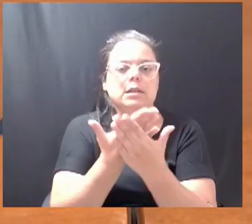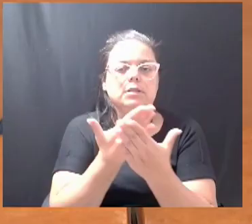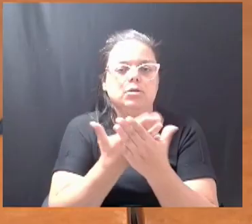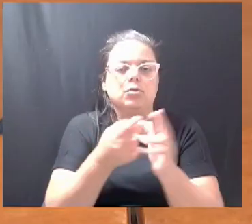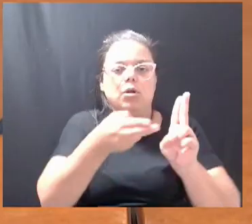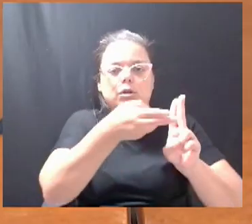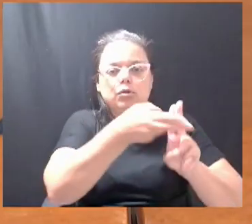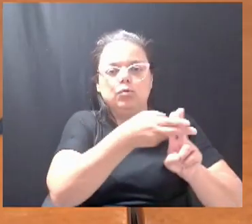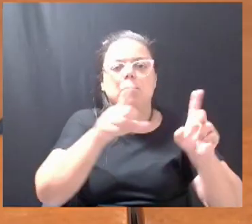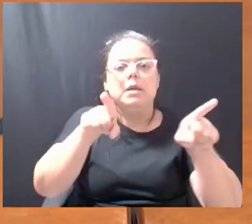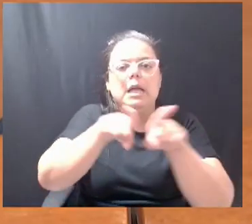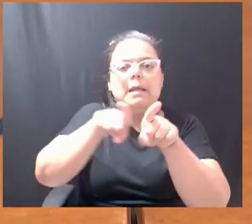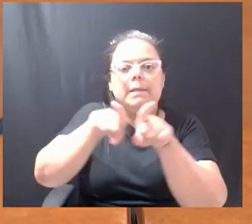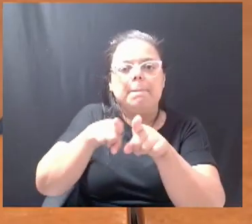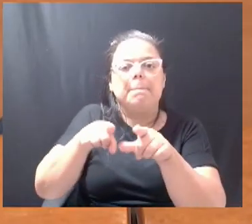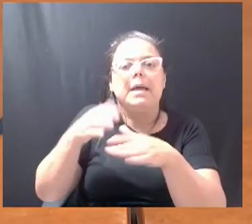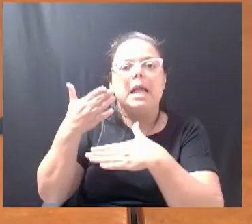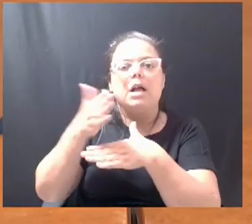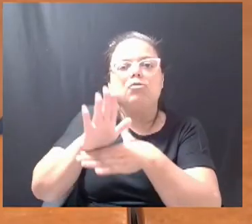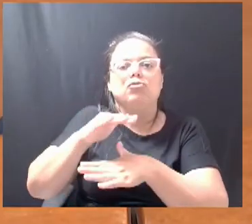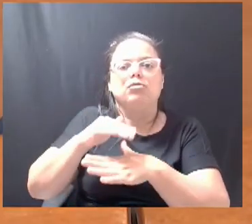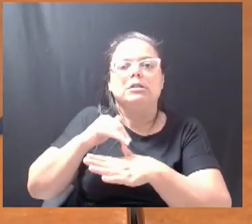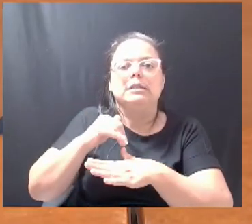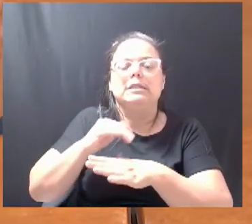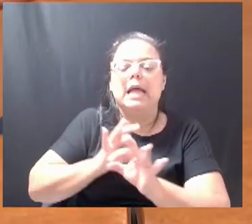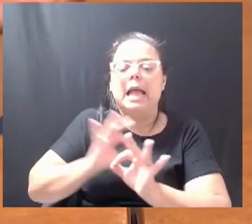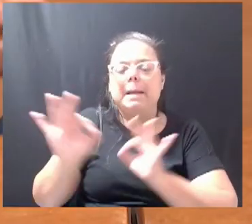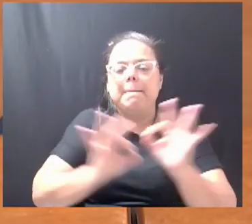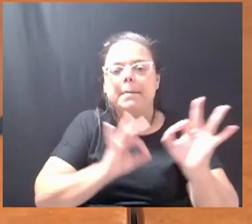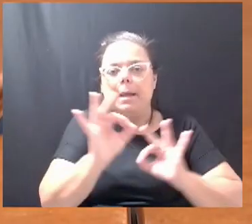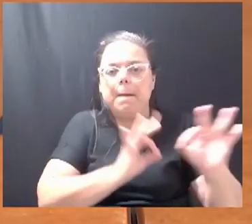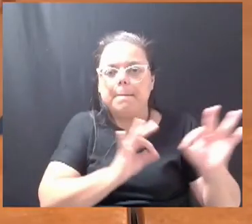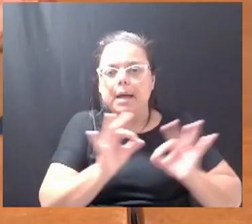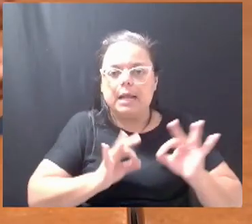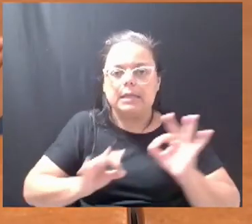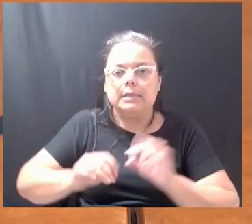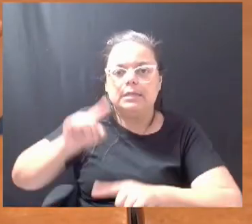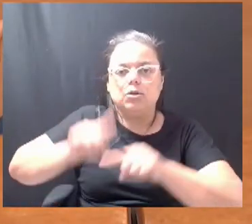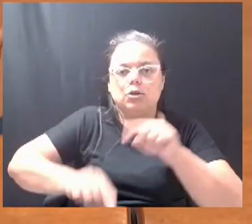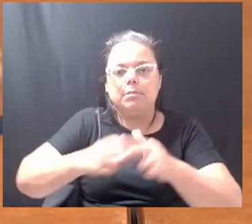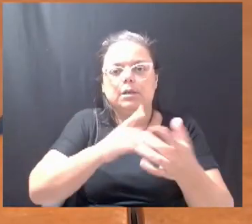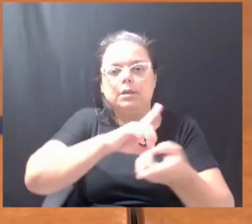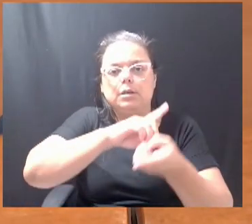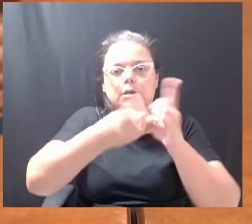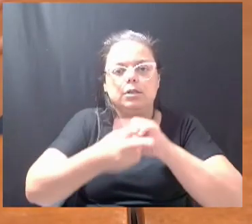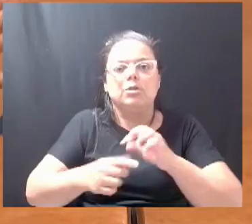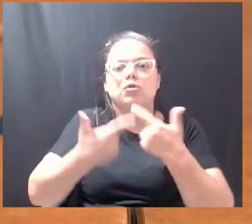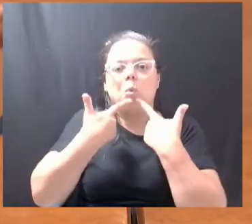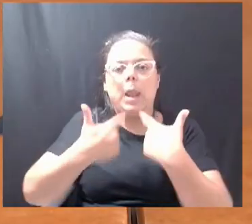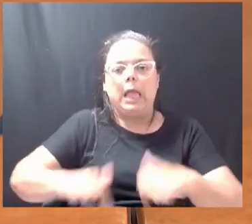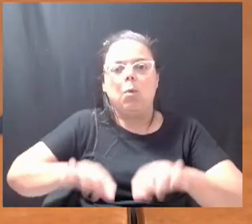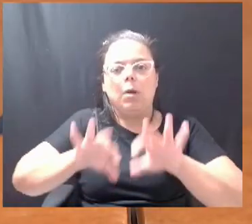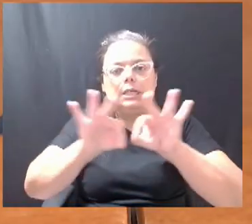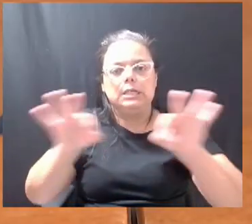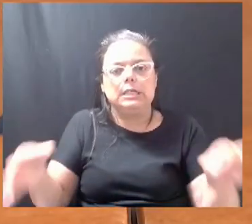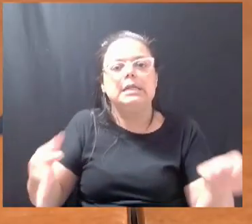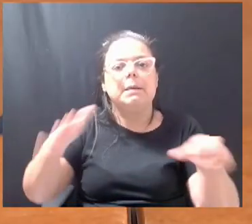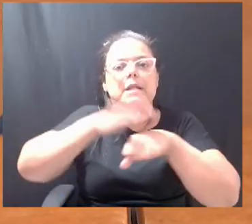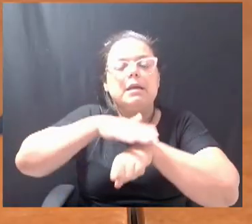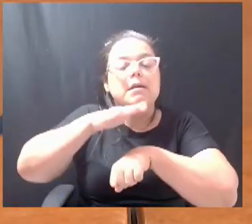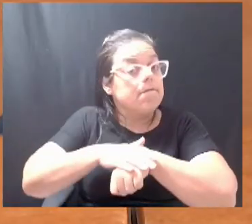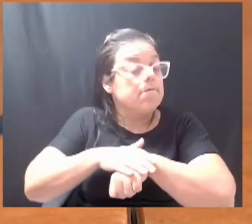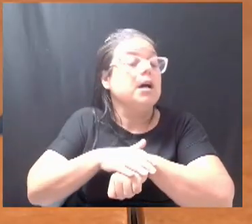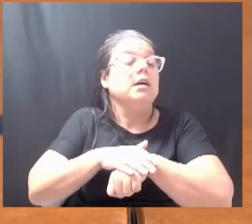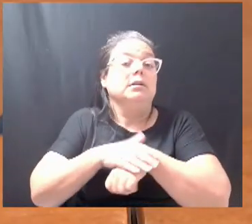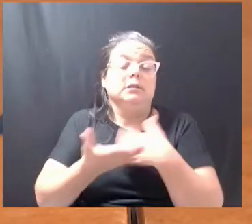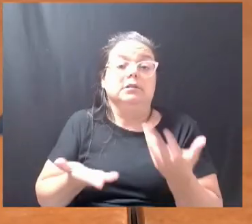na elaboração de materiais informativos didáticos com linguagem simples, que passem esse esquema